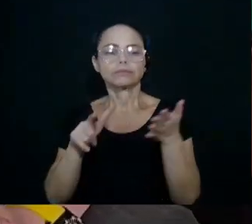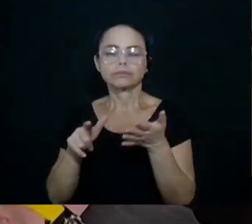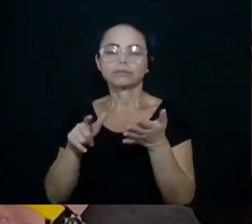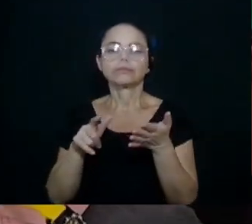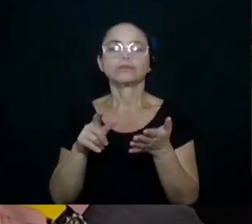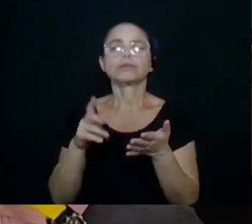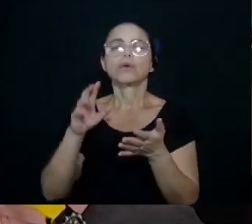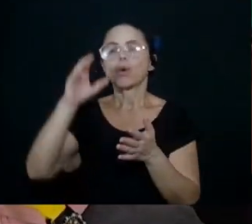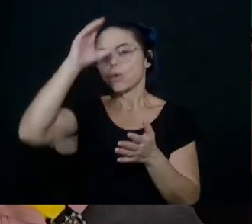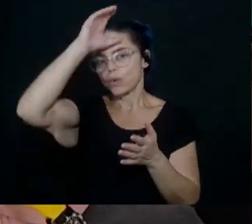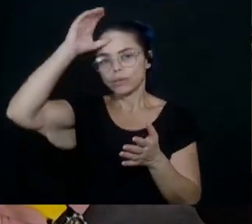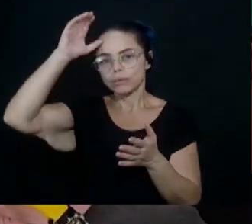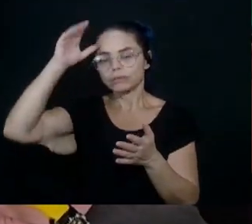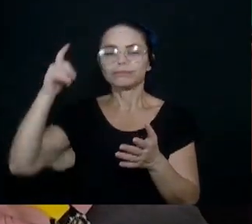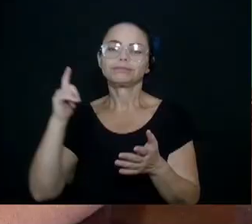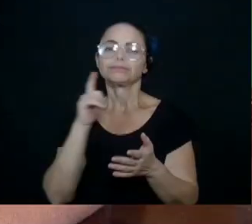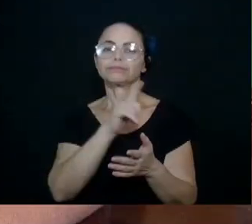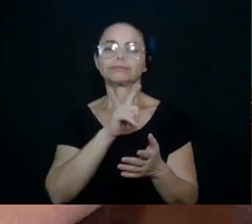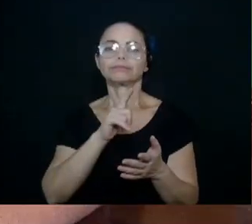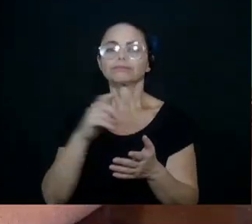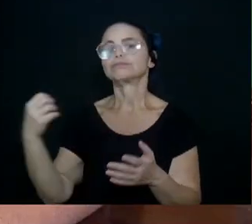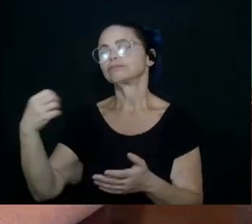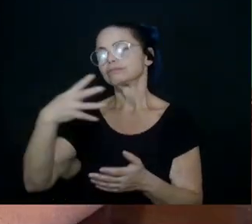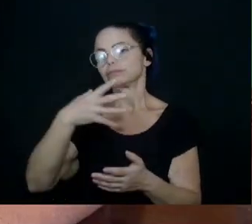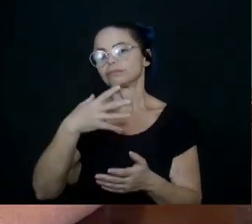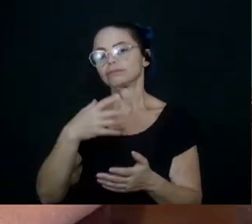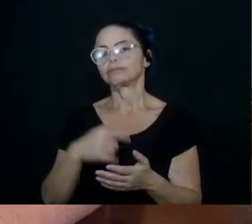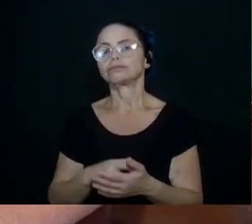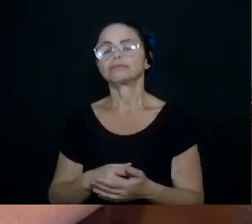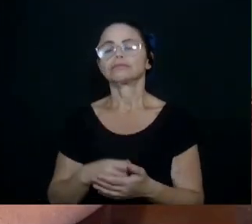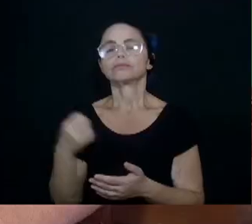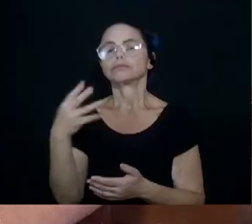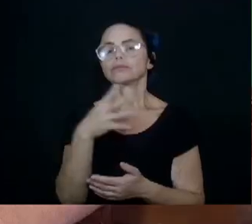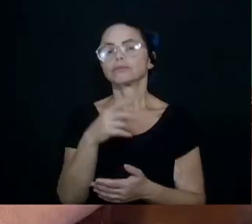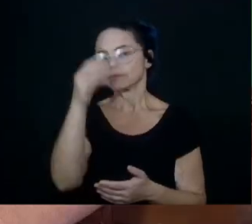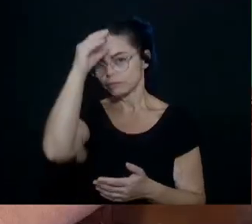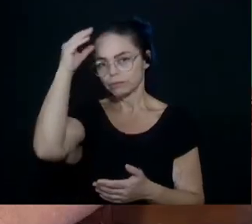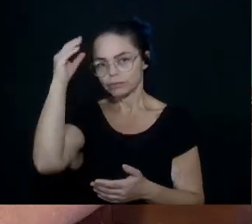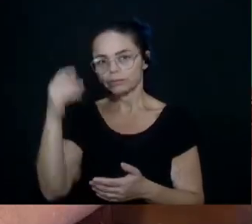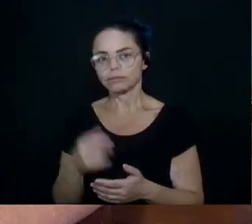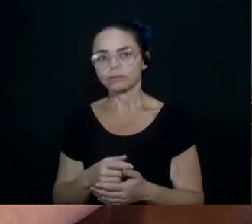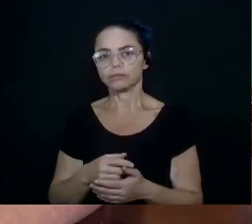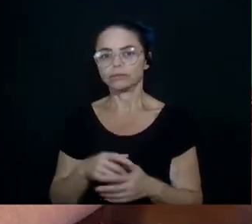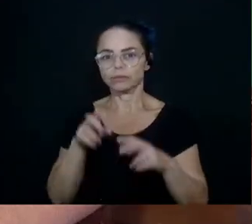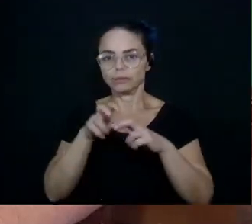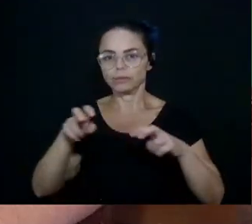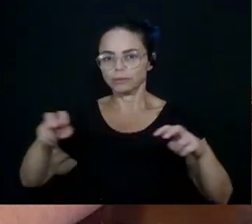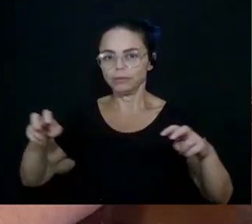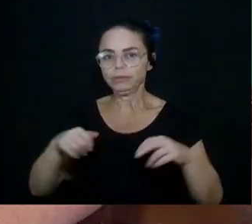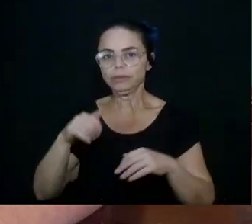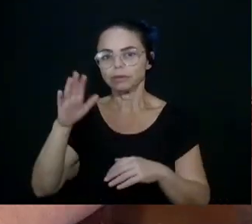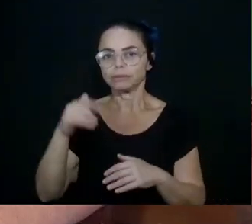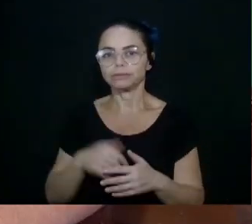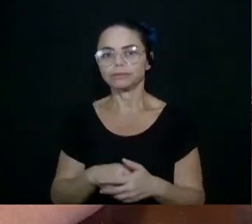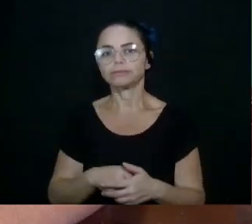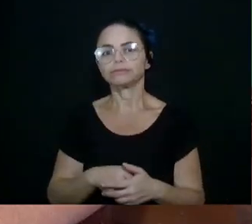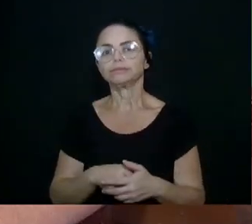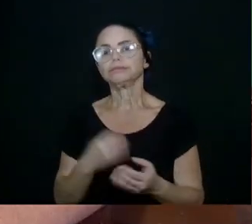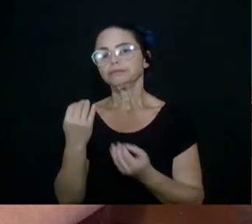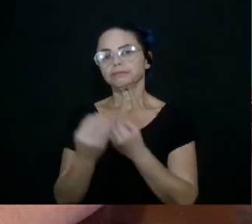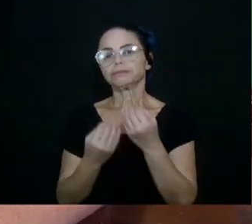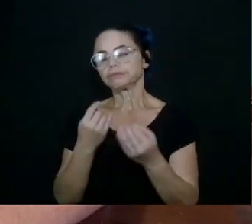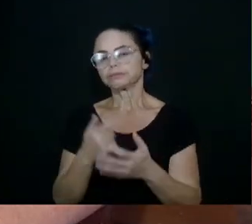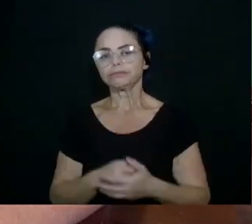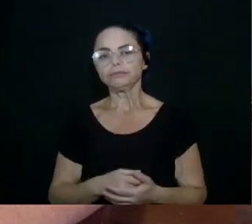até conquistar outras carteiras. A gente tem aqui cadeiras a mais que uma. Conta como o funcionamento, como